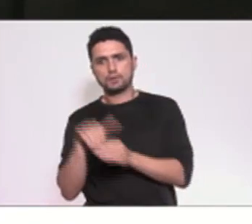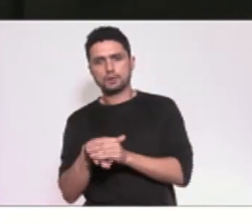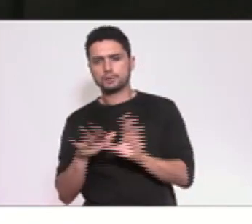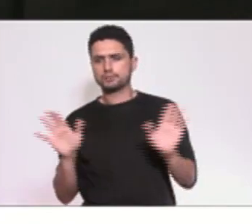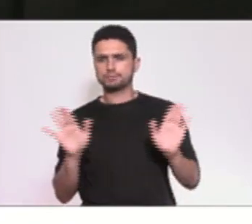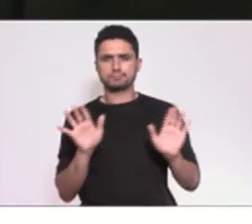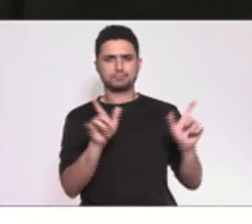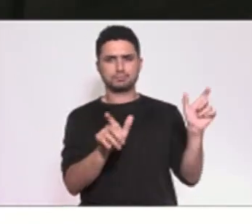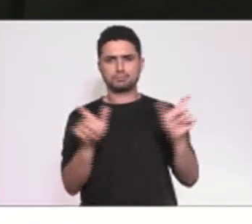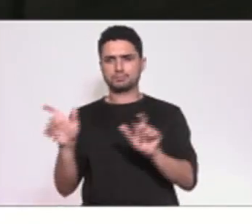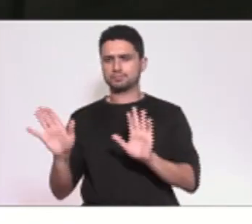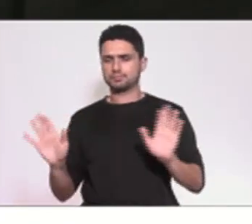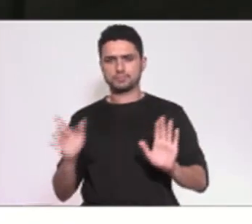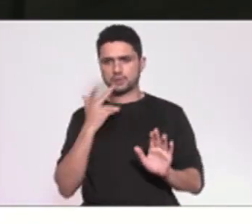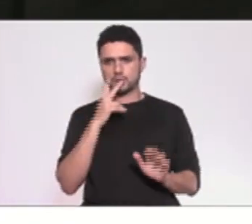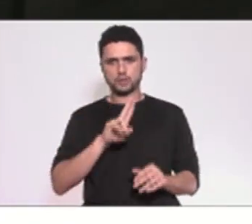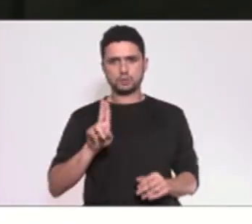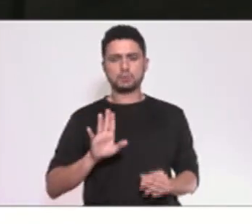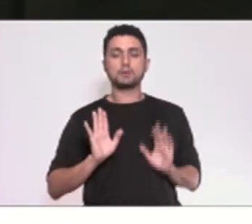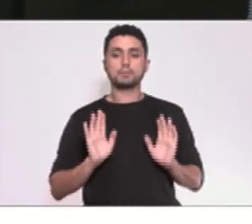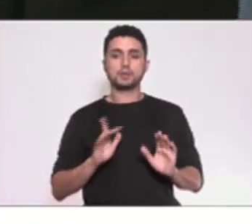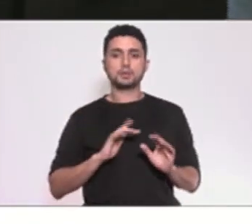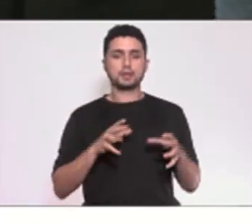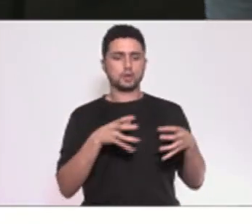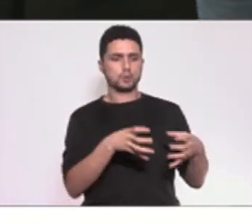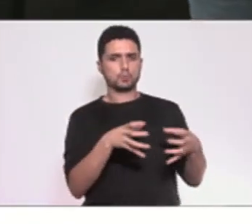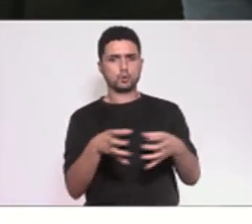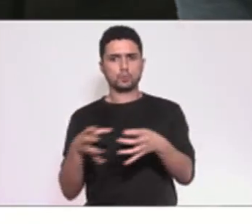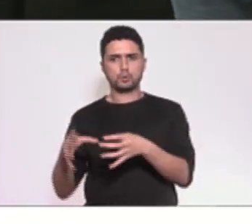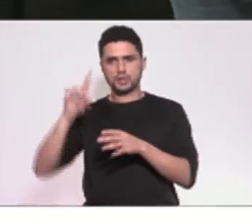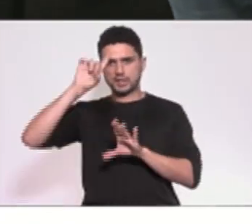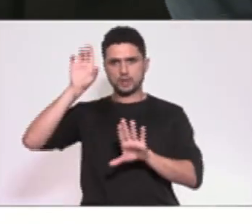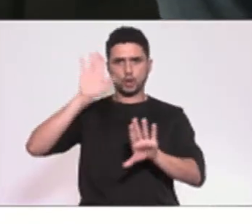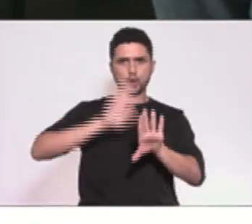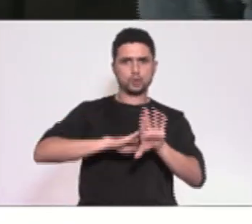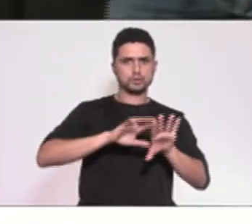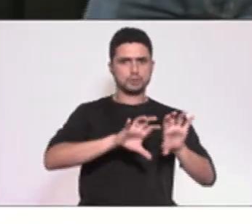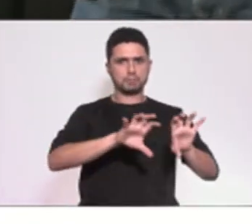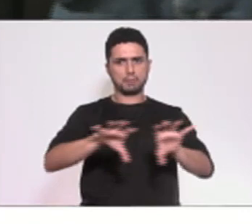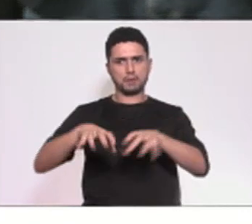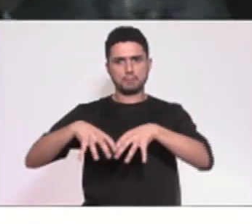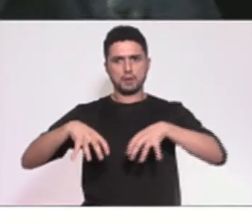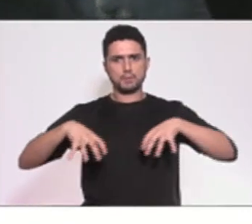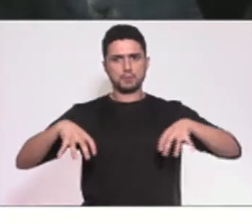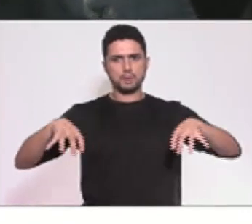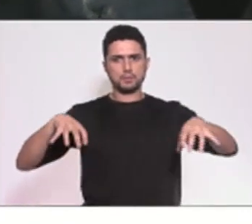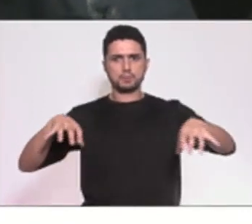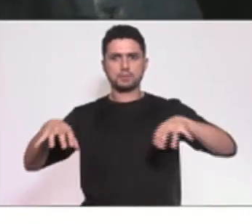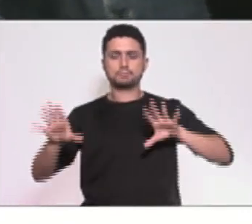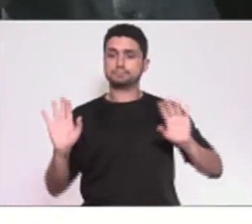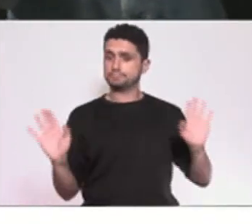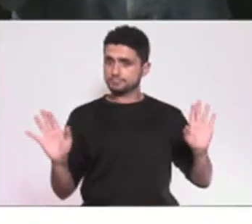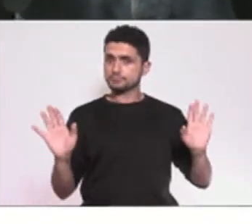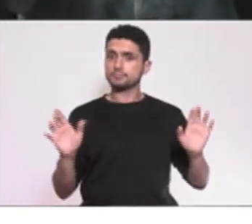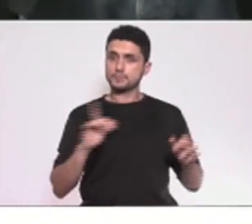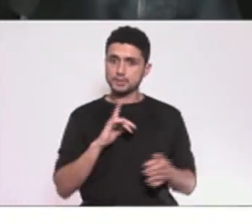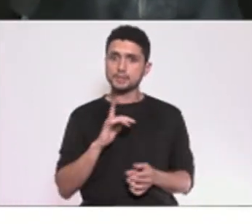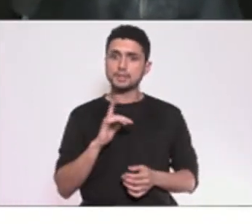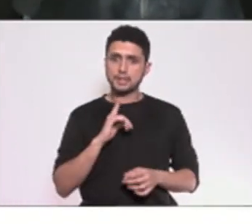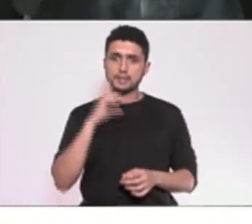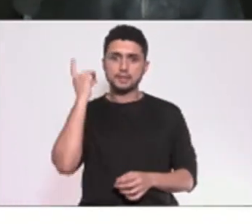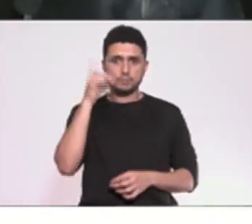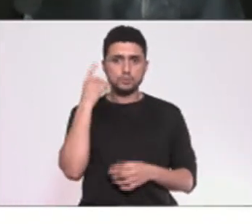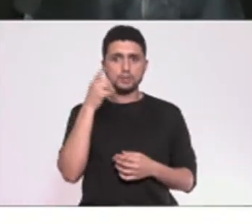nominaremos, mas de ambas as bancadas, de ambos os extremos, houve deputados, sim, que